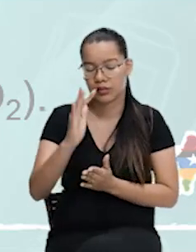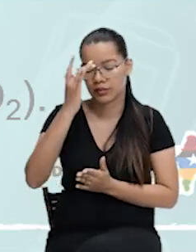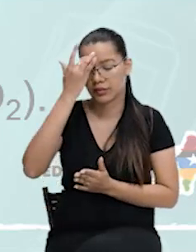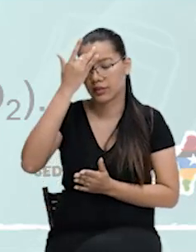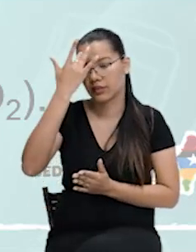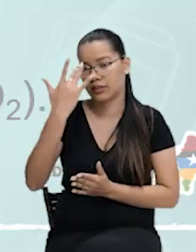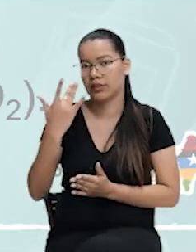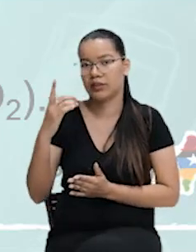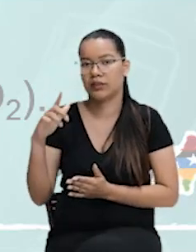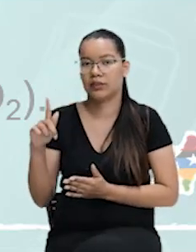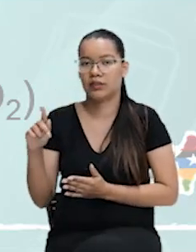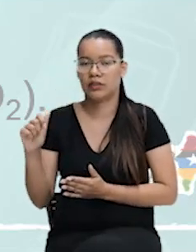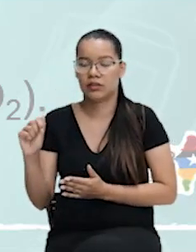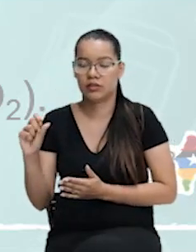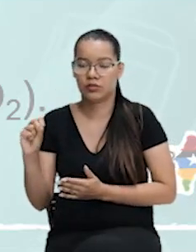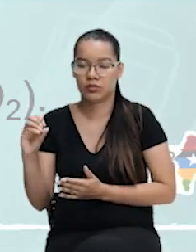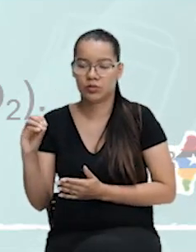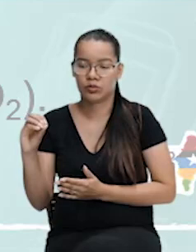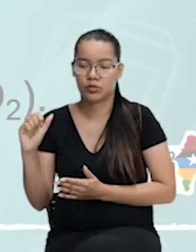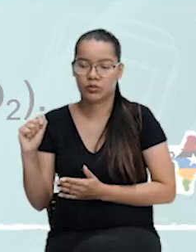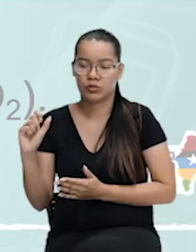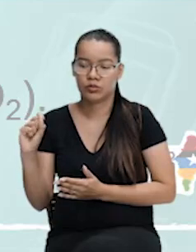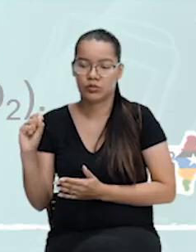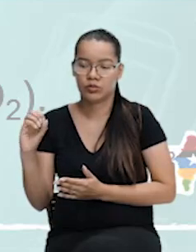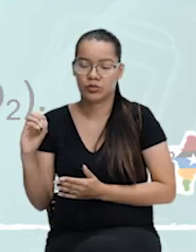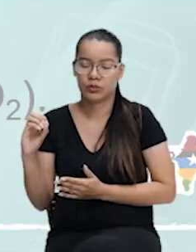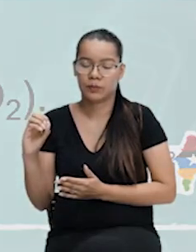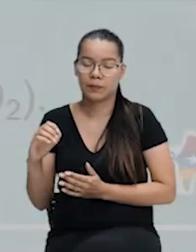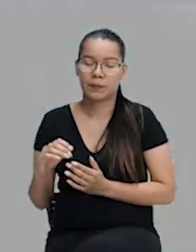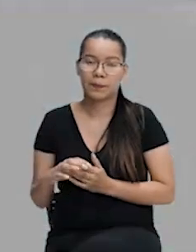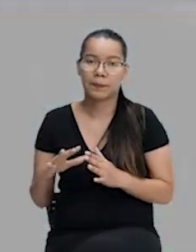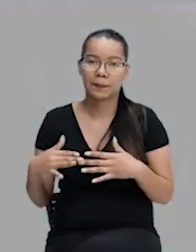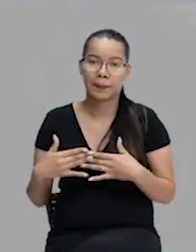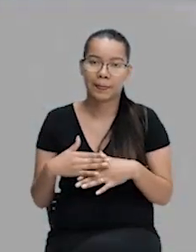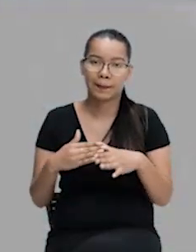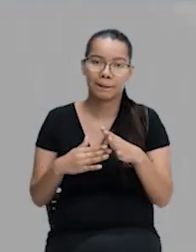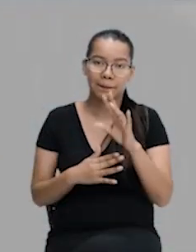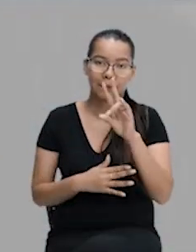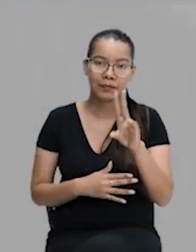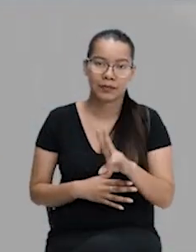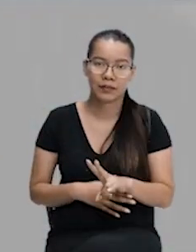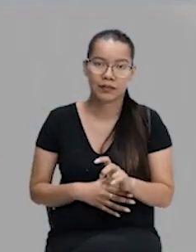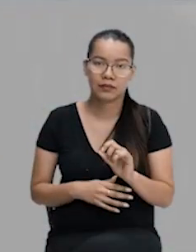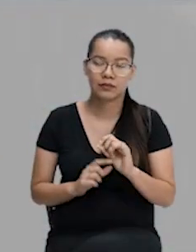Isso é a volatilidade, certo? Então, toda vez que